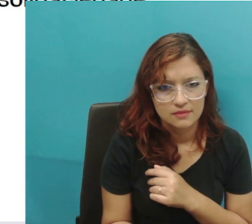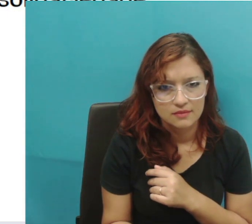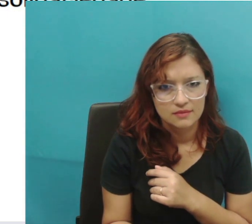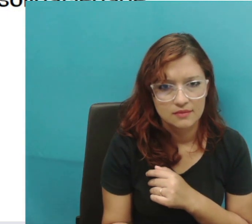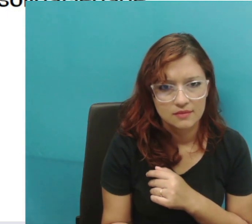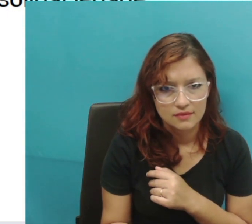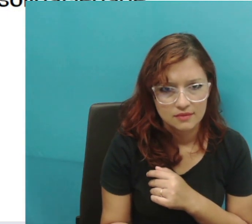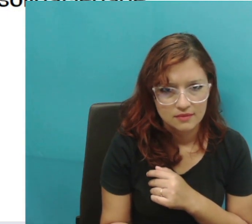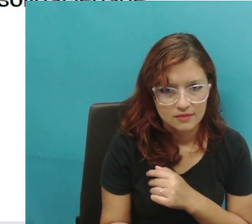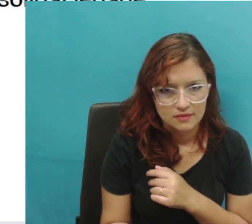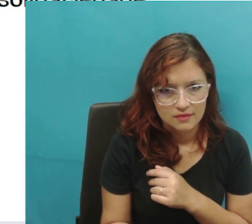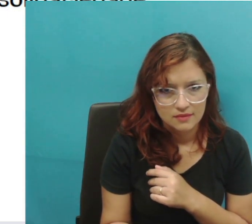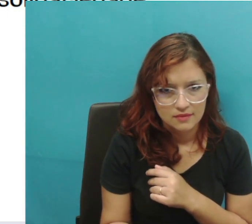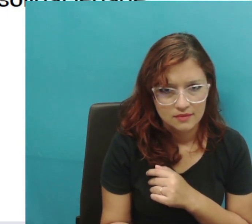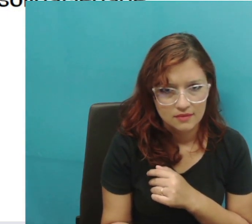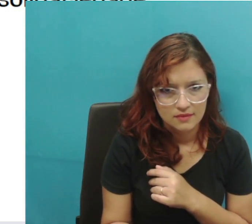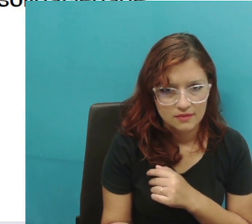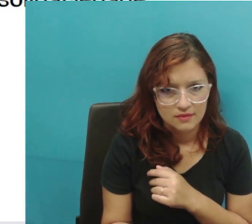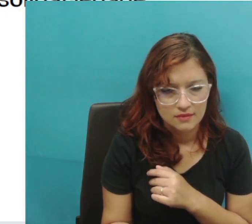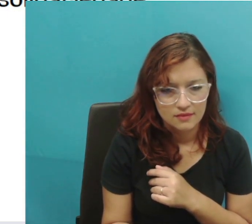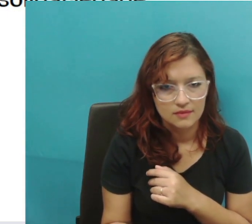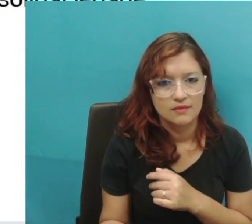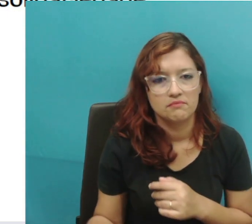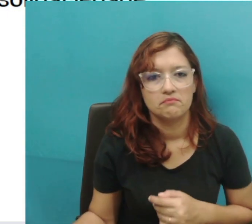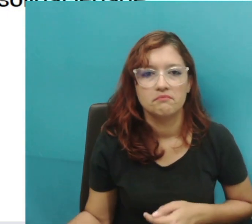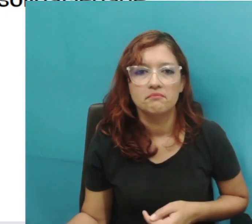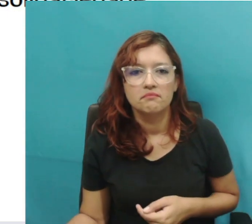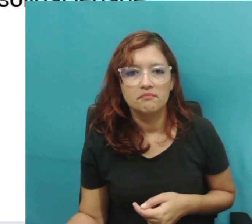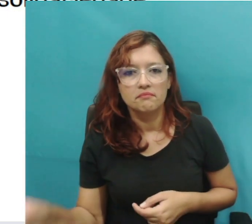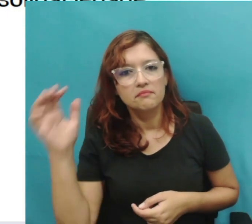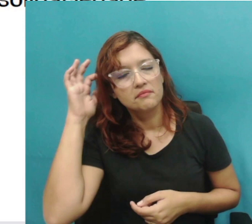é o que se refere ao pronome esta.